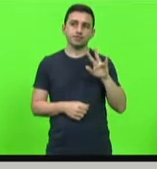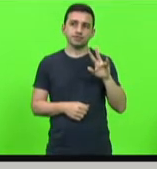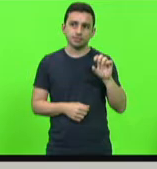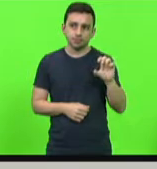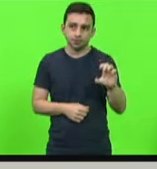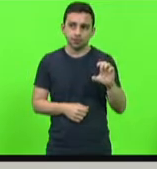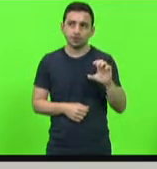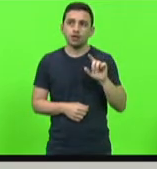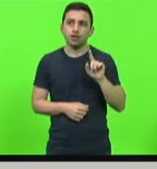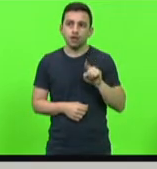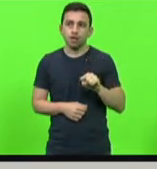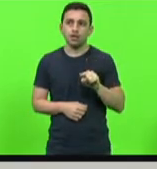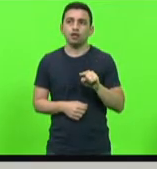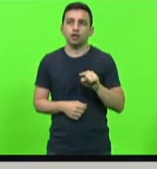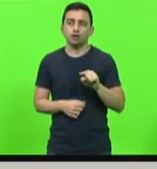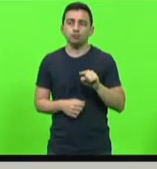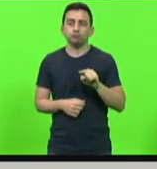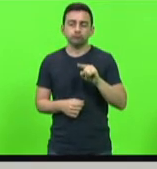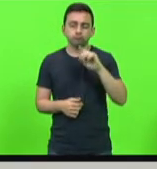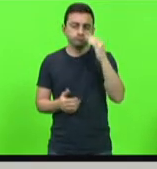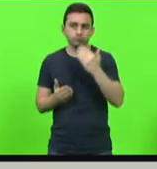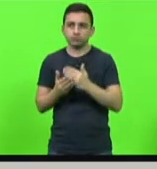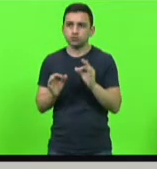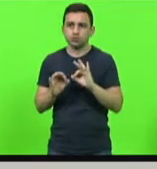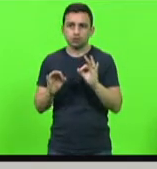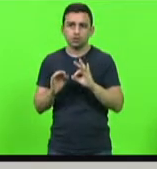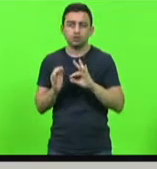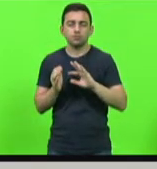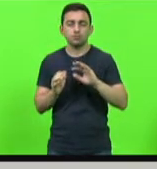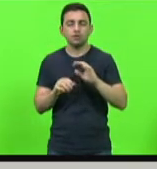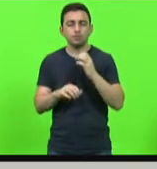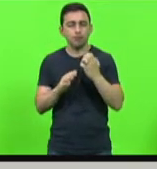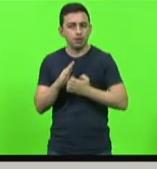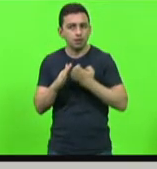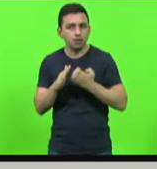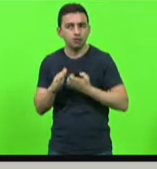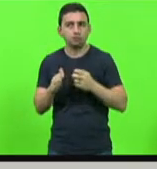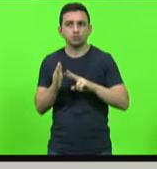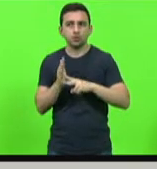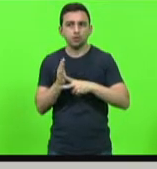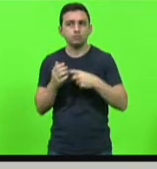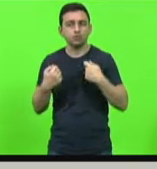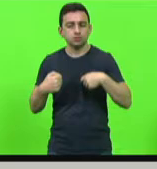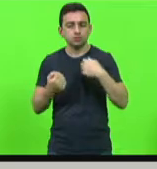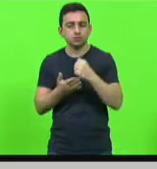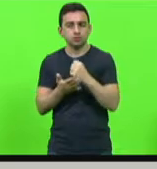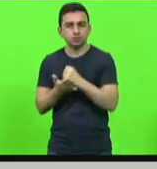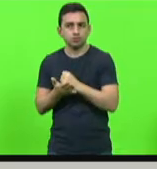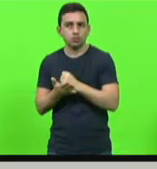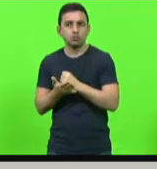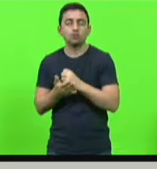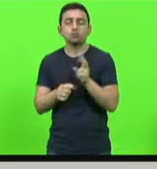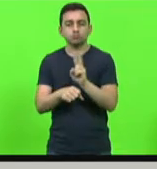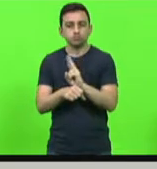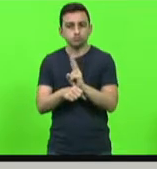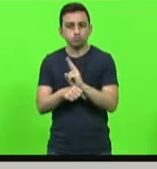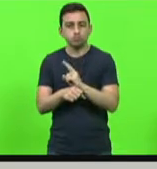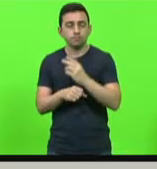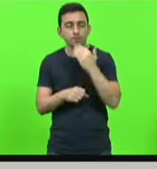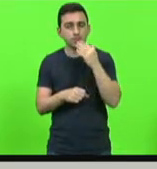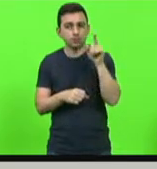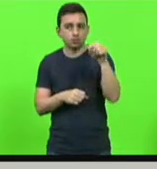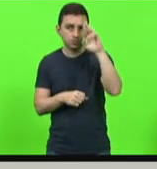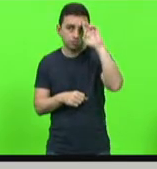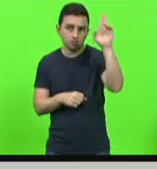não cumprimento da determinação de que a empresa ou os sindicatos dos vigilantes devem requerer a Carteira Nacional de Vigilante para o empregador,